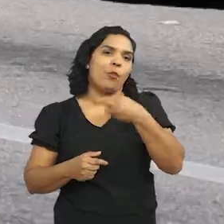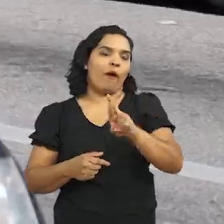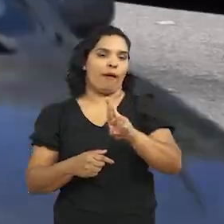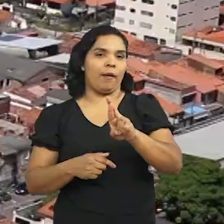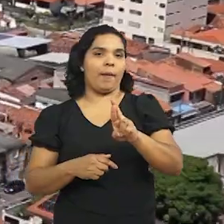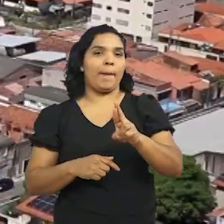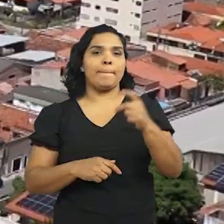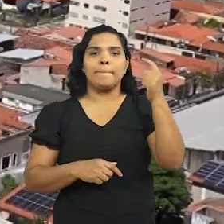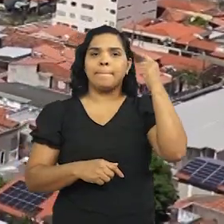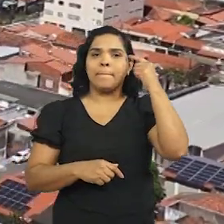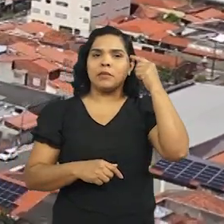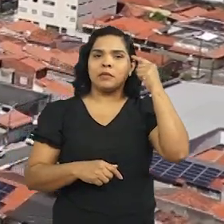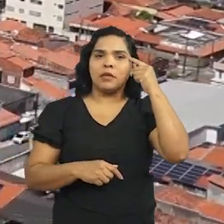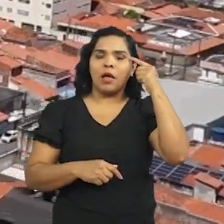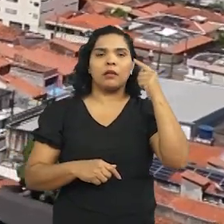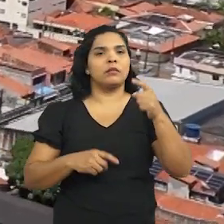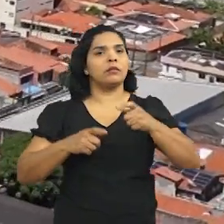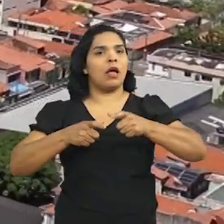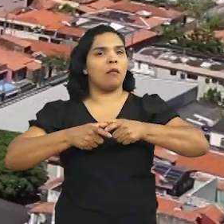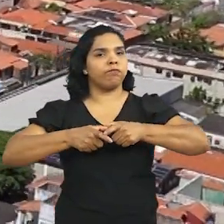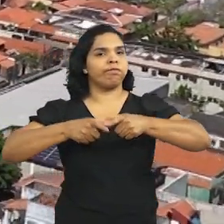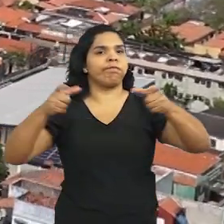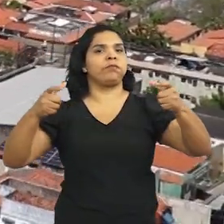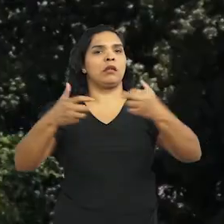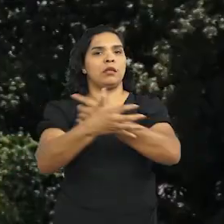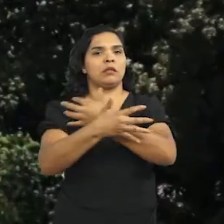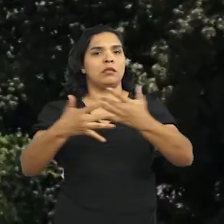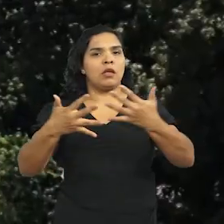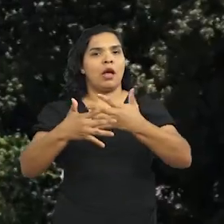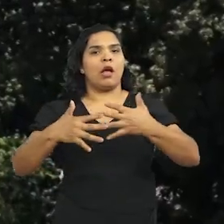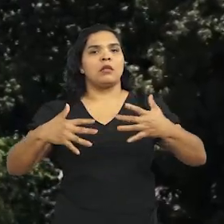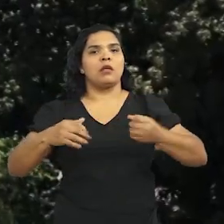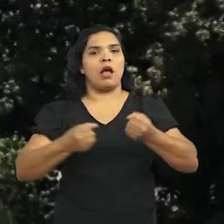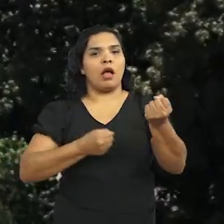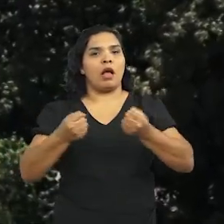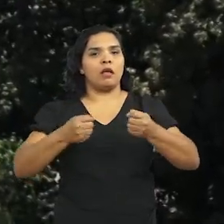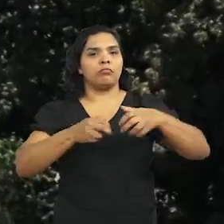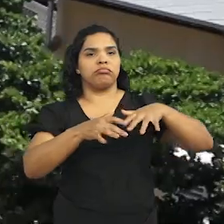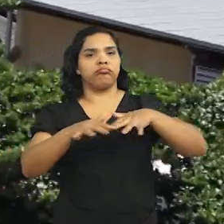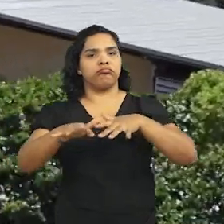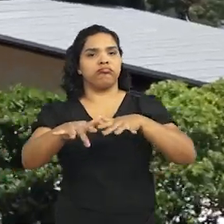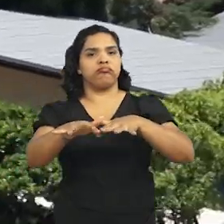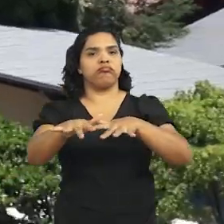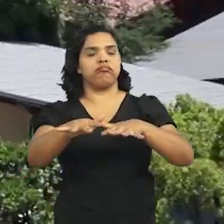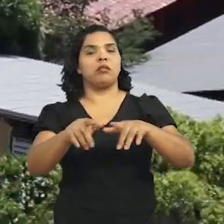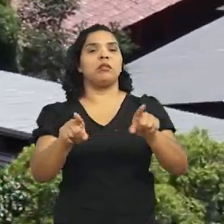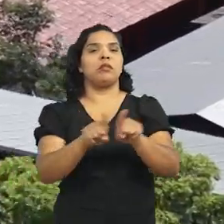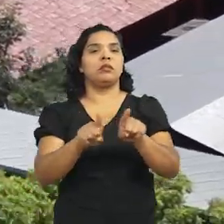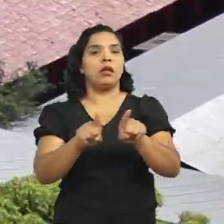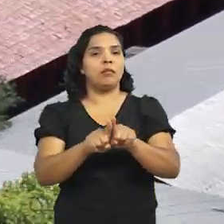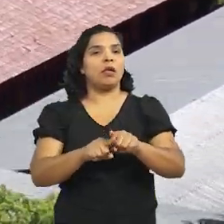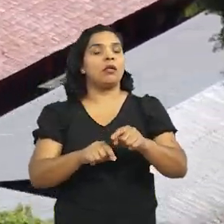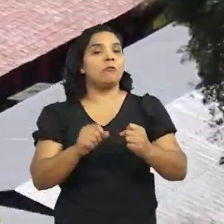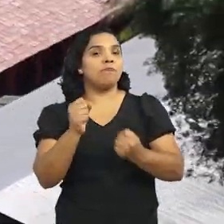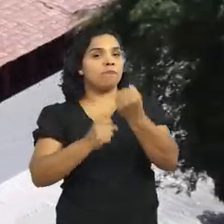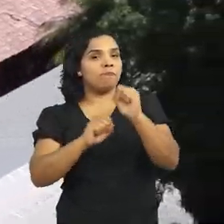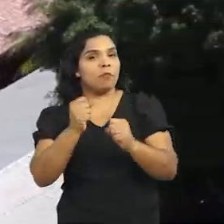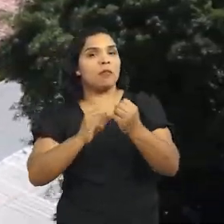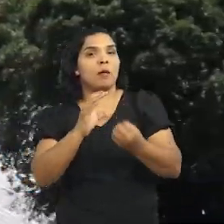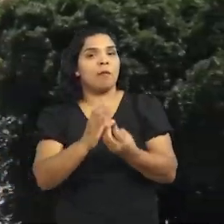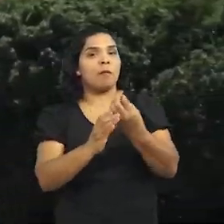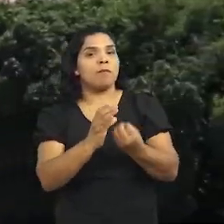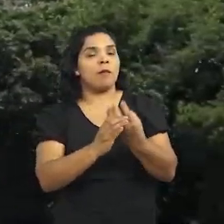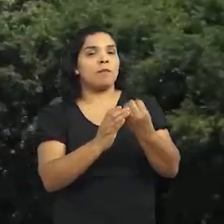ar. Pensar em dinâmicas de crescimento da cidade, fluxo de veículos pelas ruas, desenvolvimento das indústrias, passa